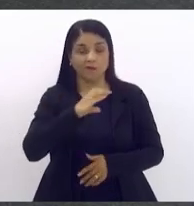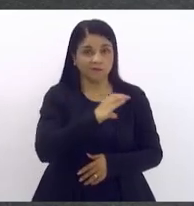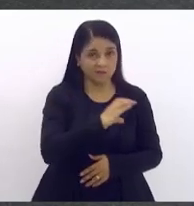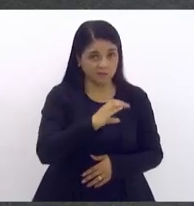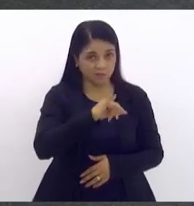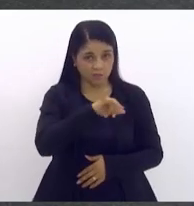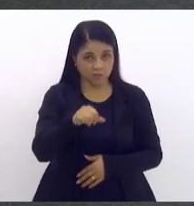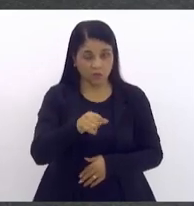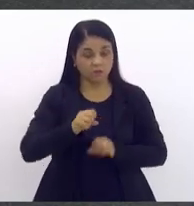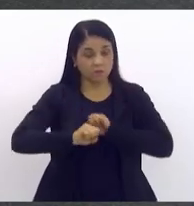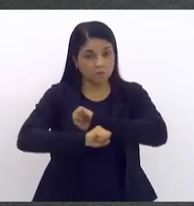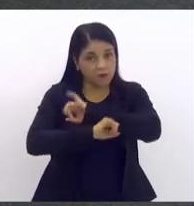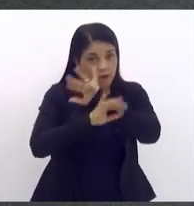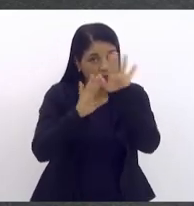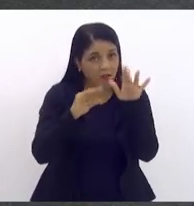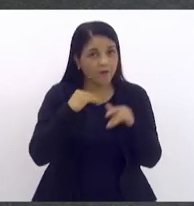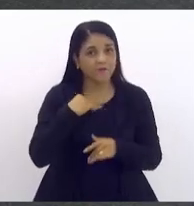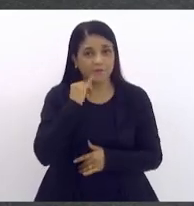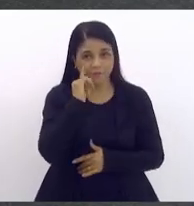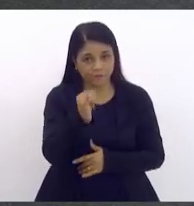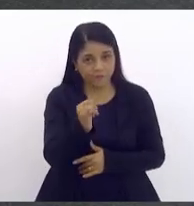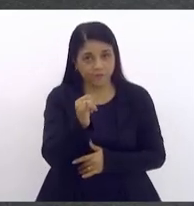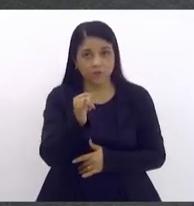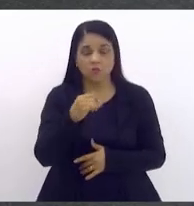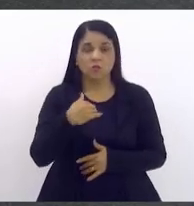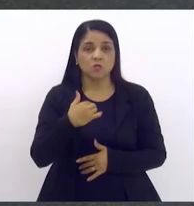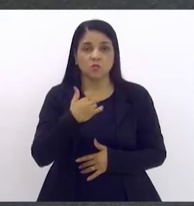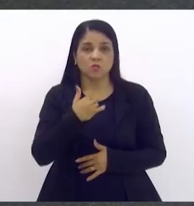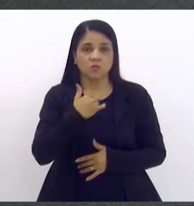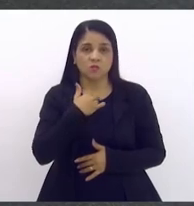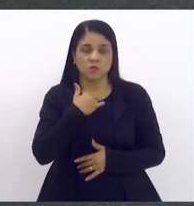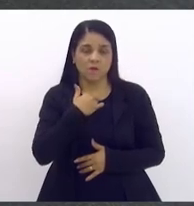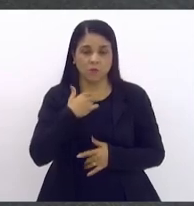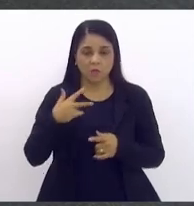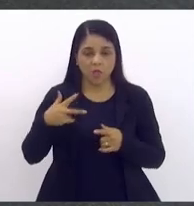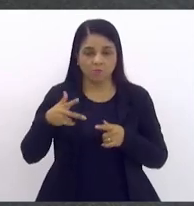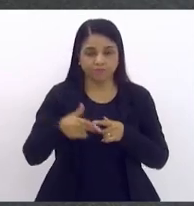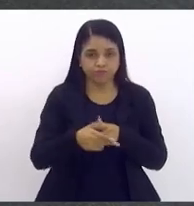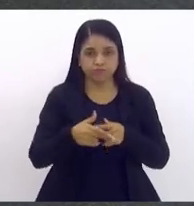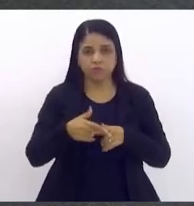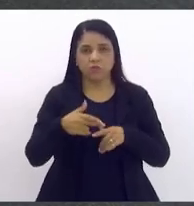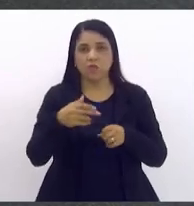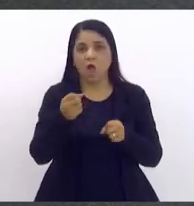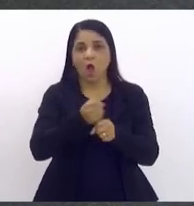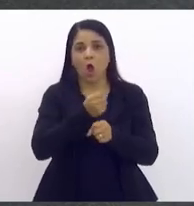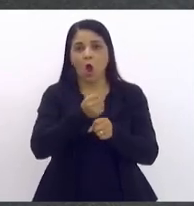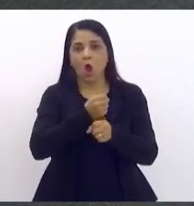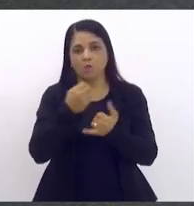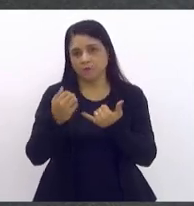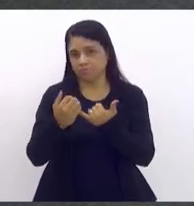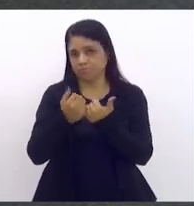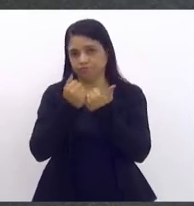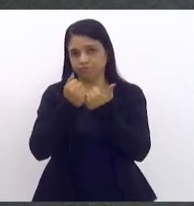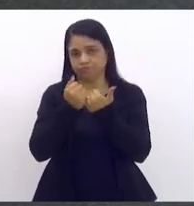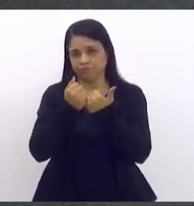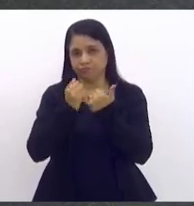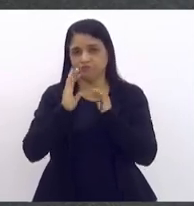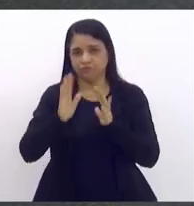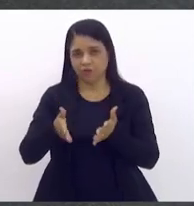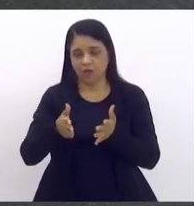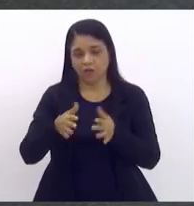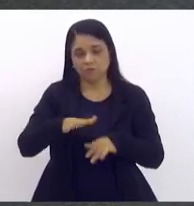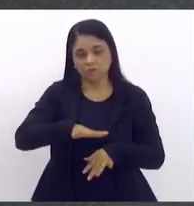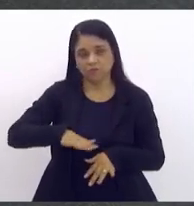não se pretende intervir na questão arquitetônica, do tombamento do